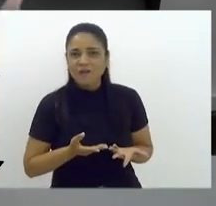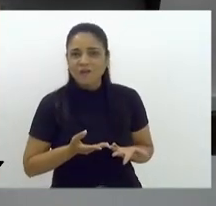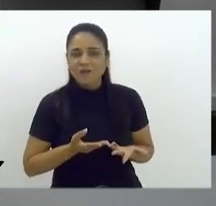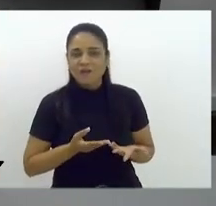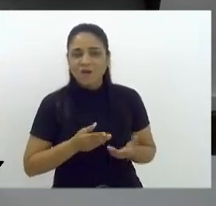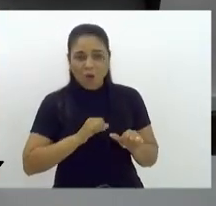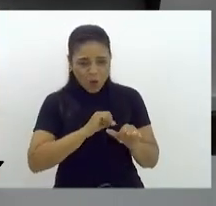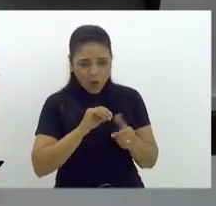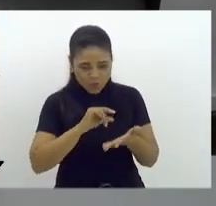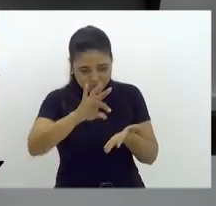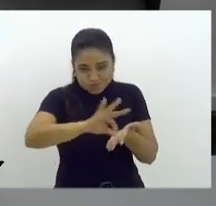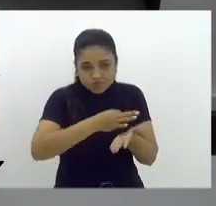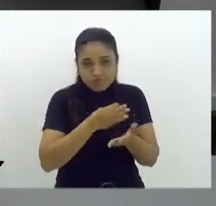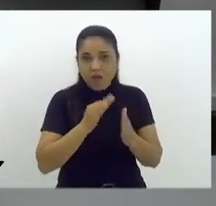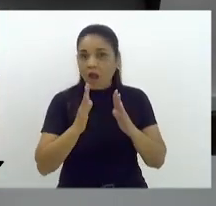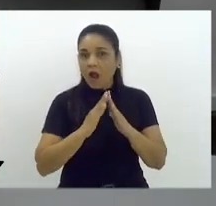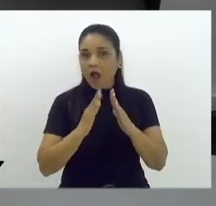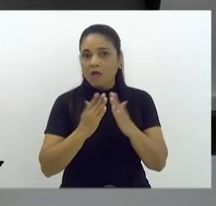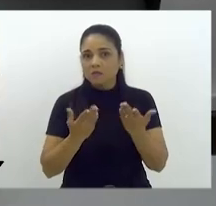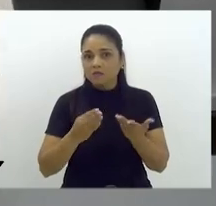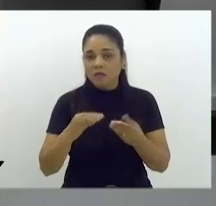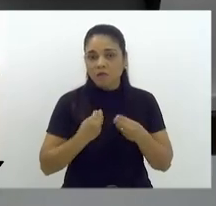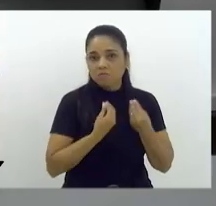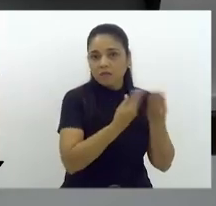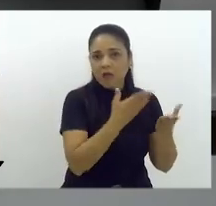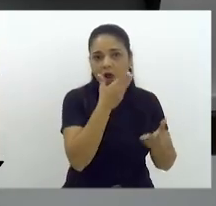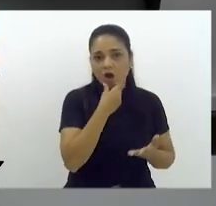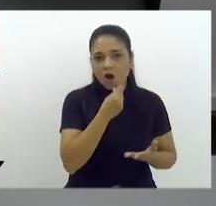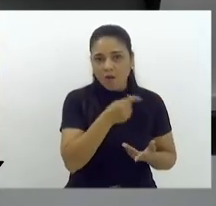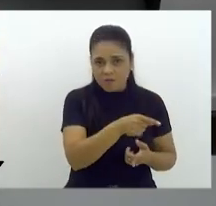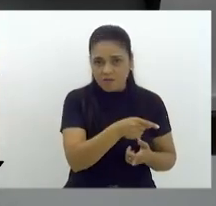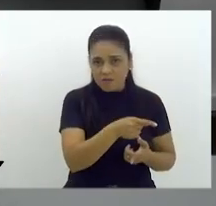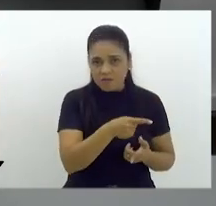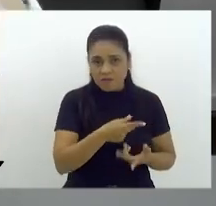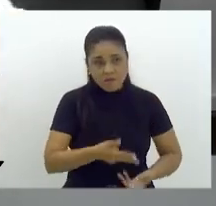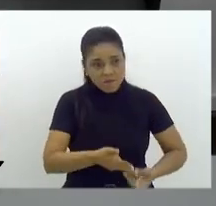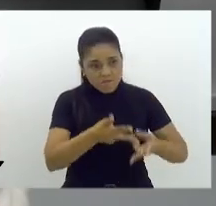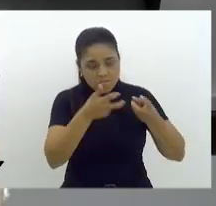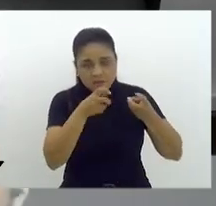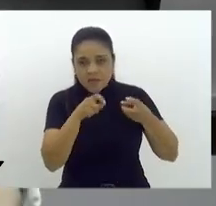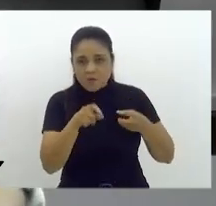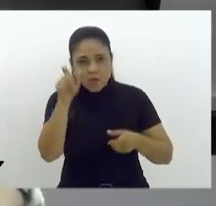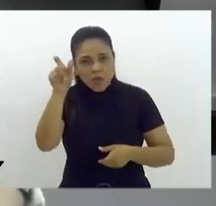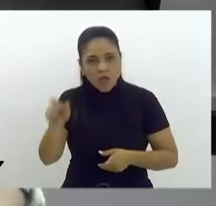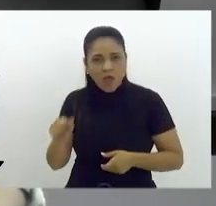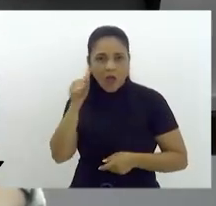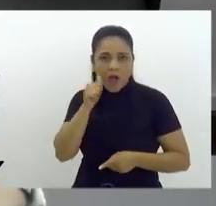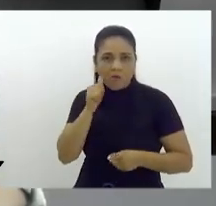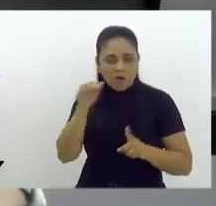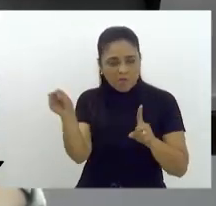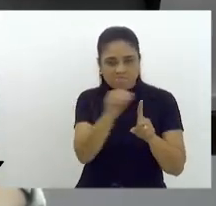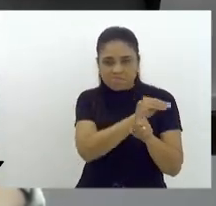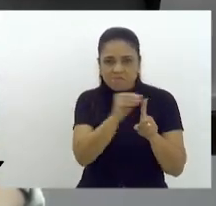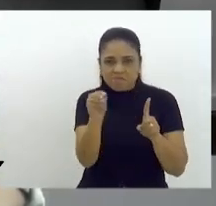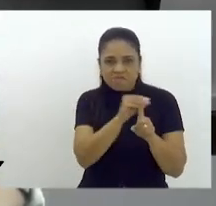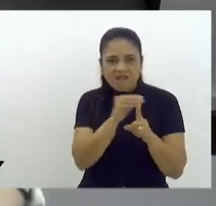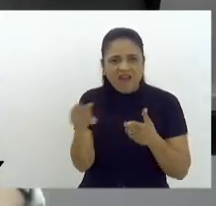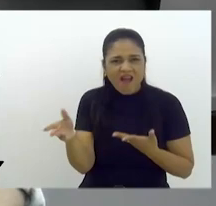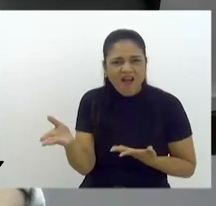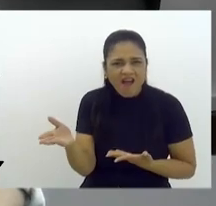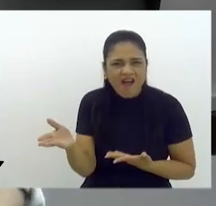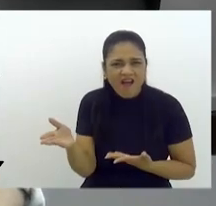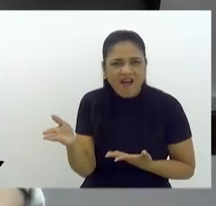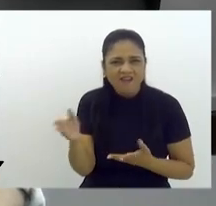vejam a o poder que tem a mulher ser vulnerabilizada dessa forma né